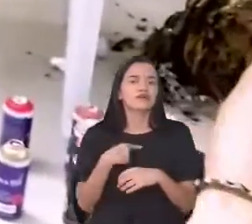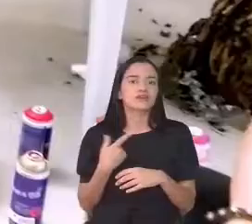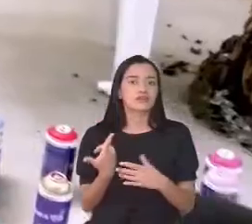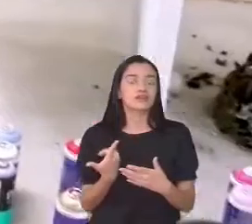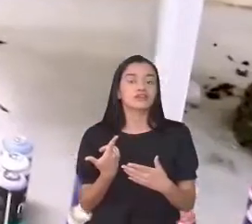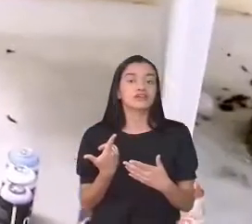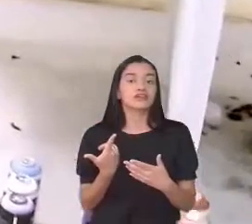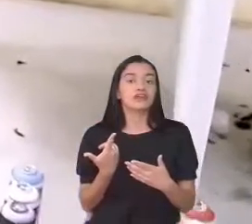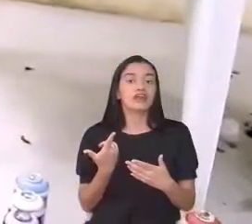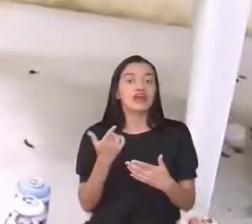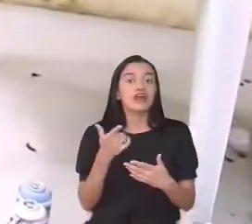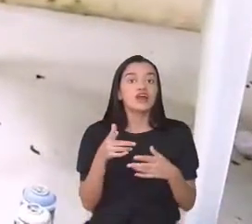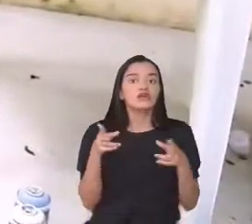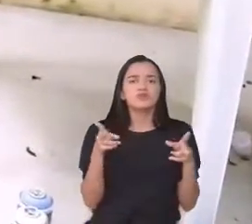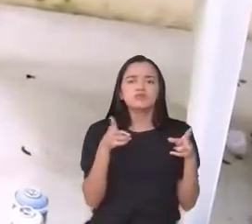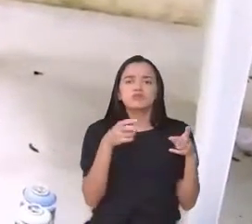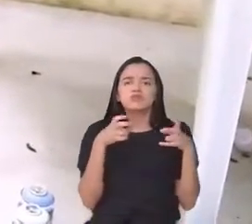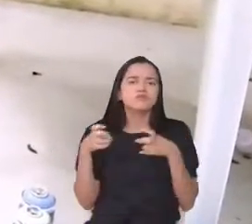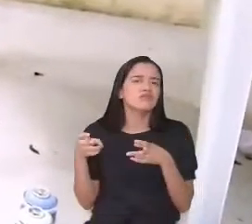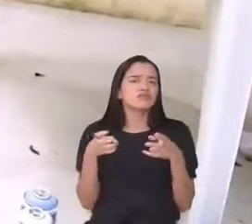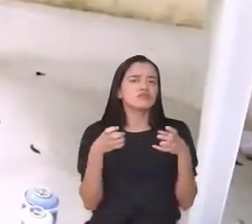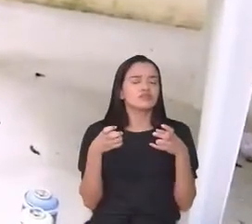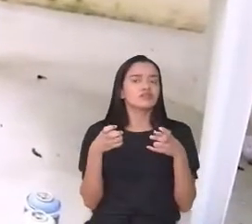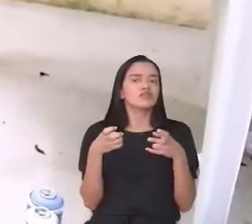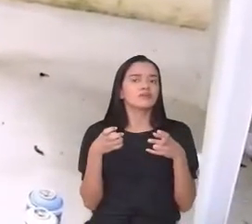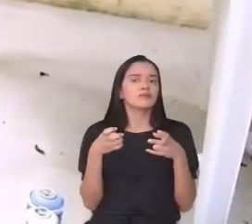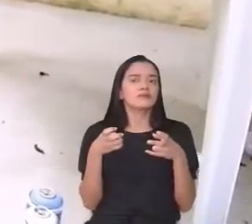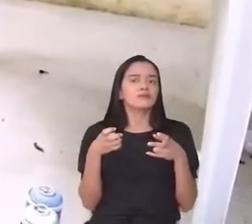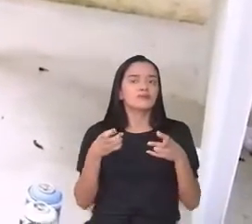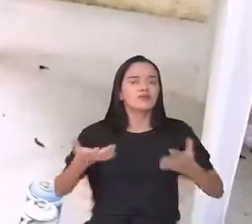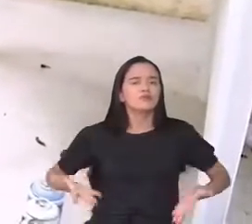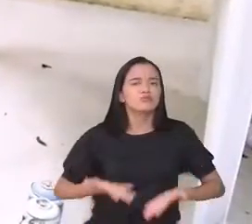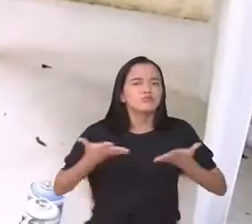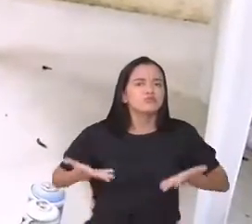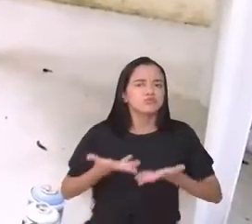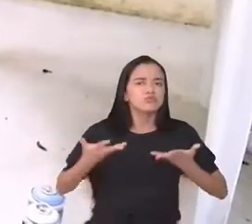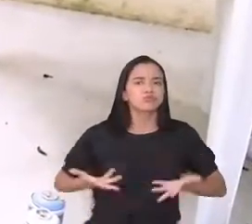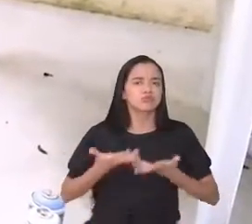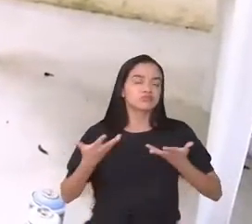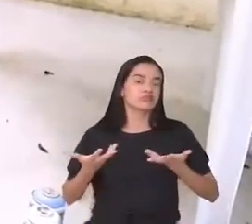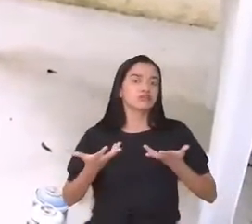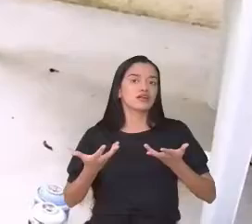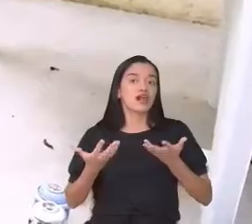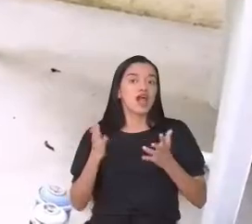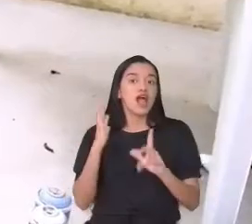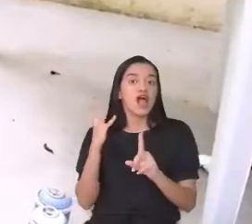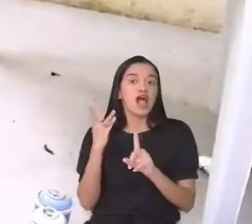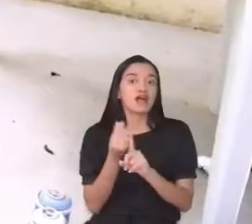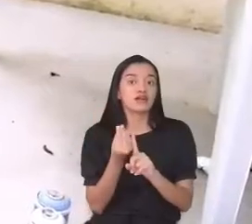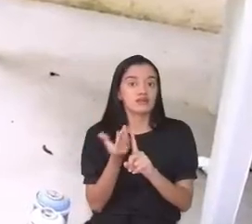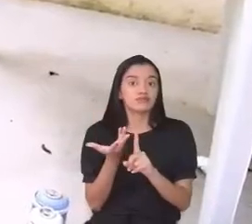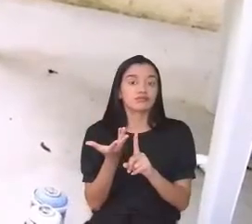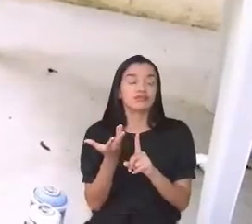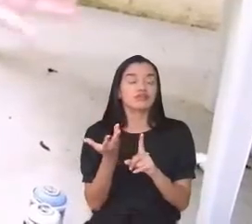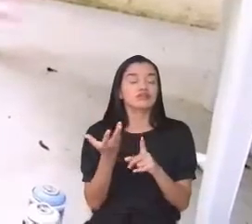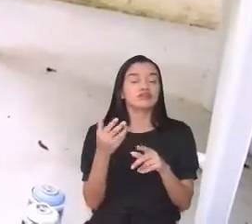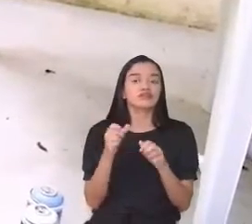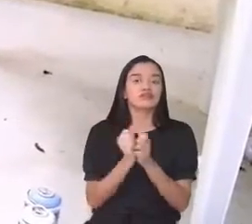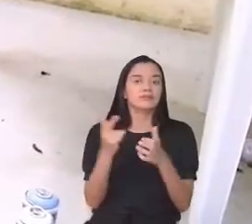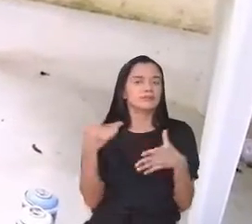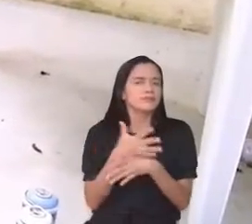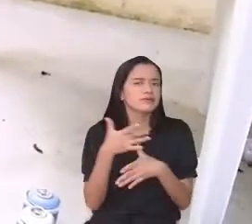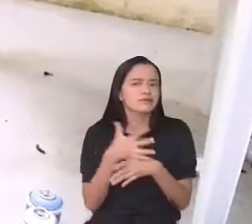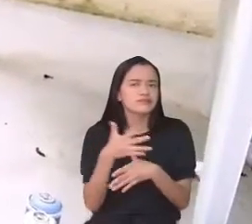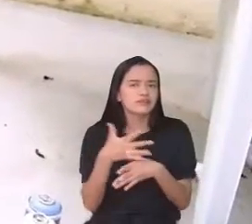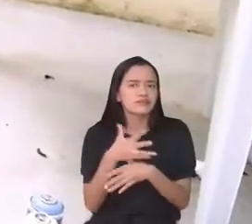você já respondeu, né? O que te inspirou a produzir a sua arte pela cidade. Mas aí quando você diz que é isso,